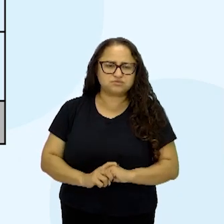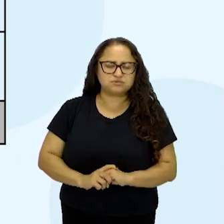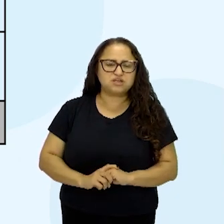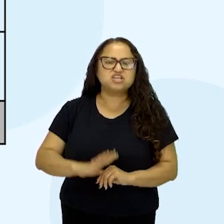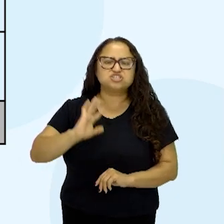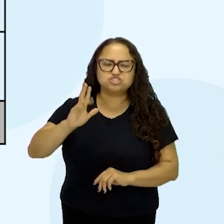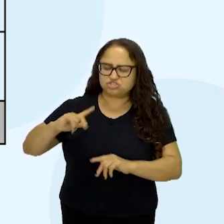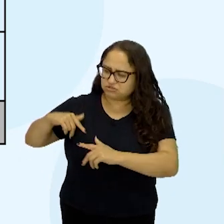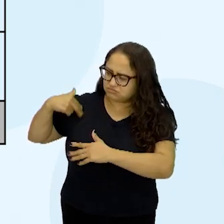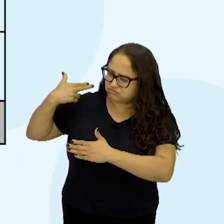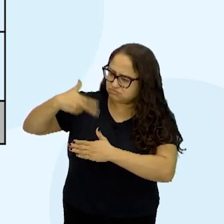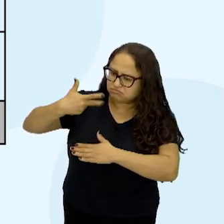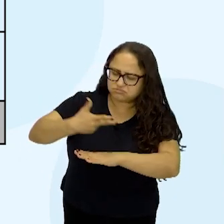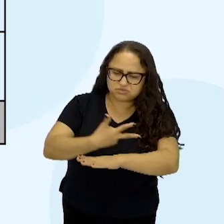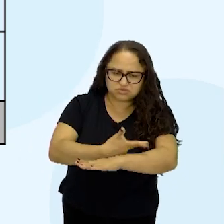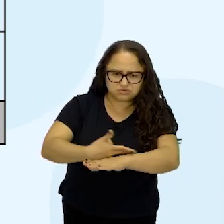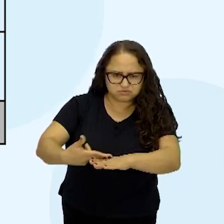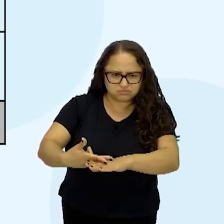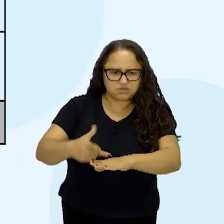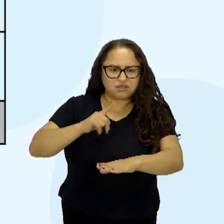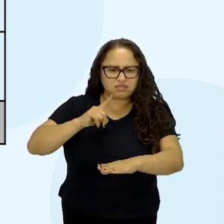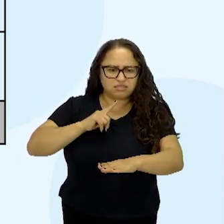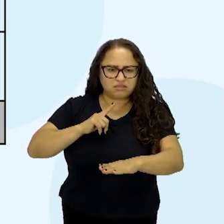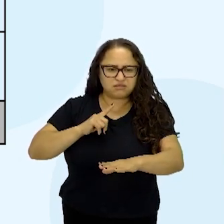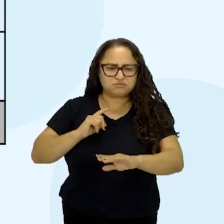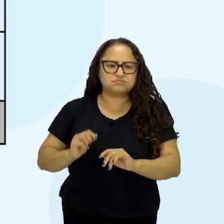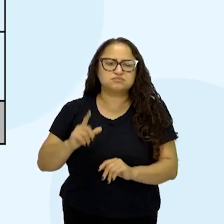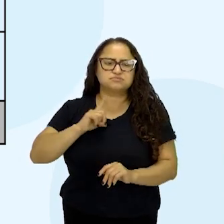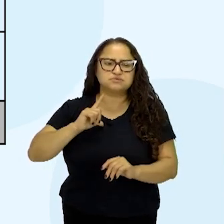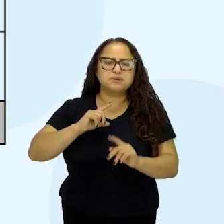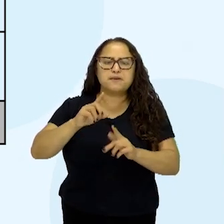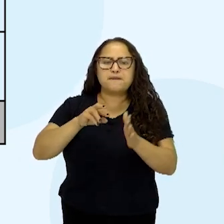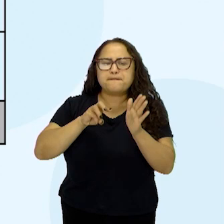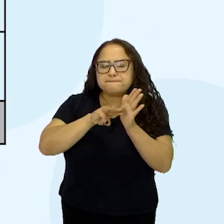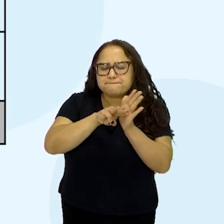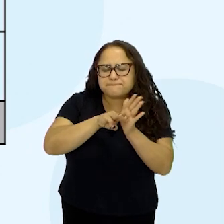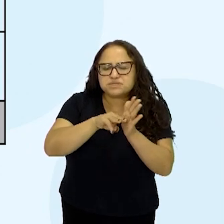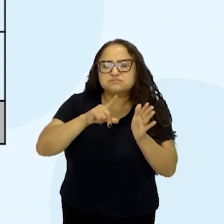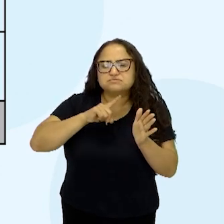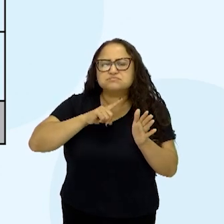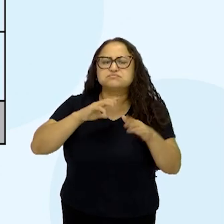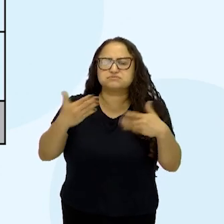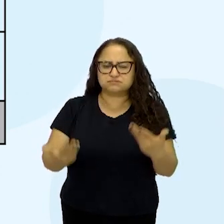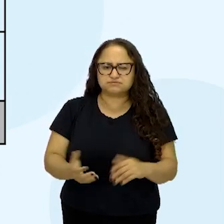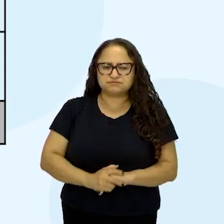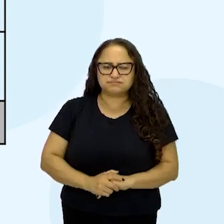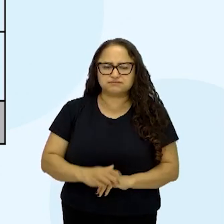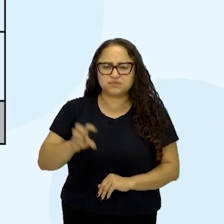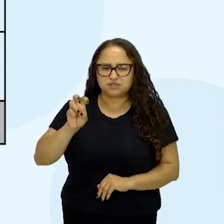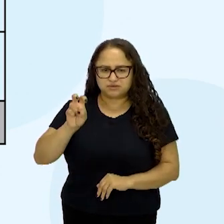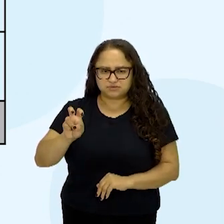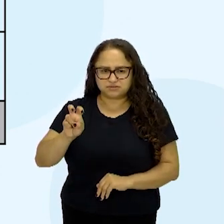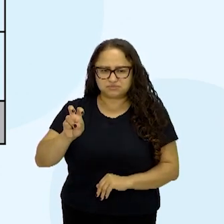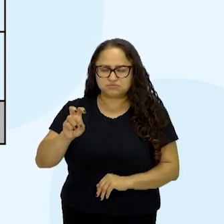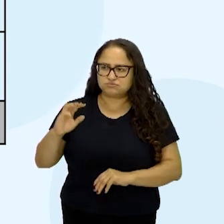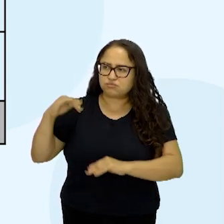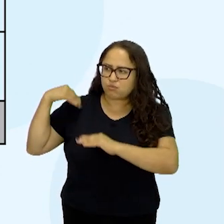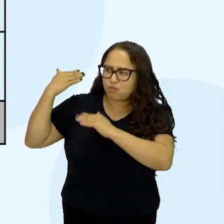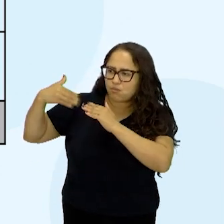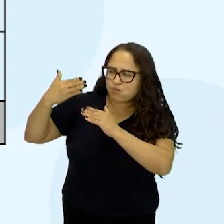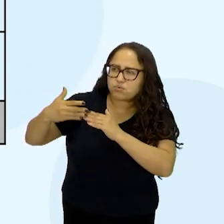Afro-descendant, genetic material. Então, essas 5 primeiras aqui, descendentes